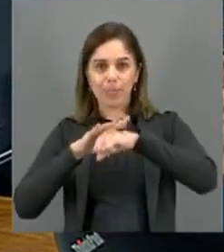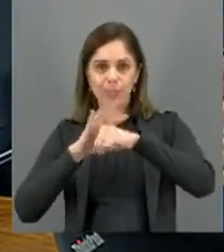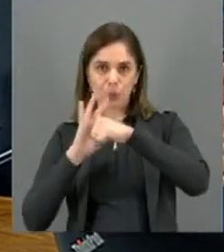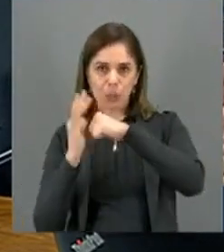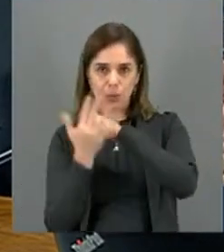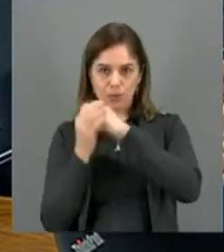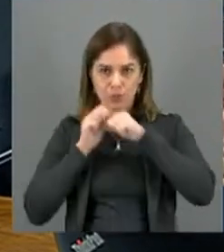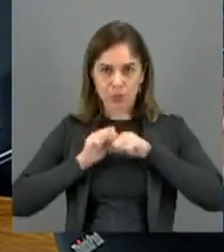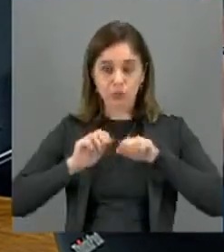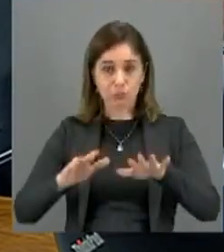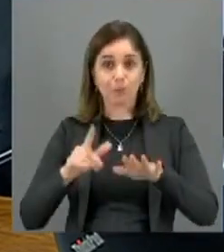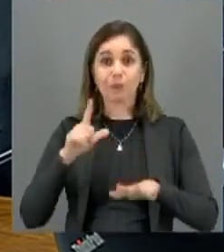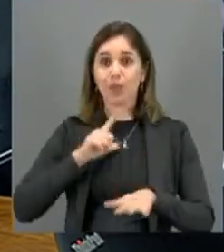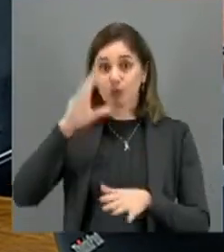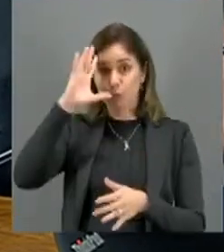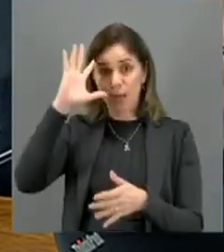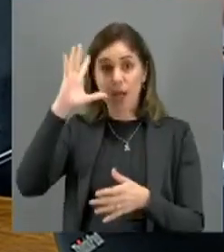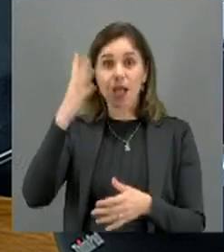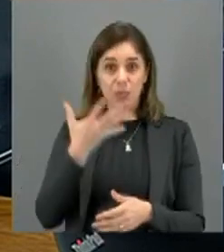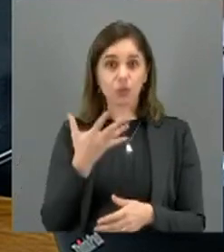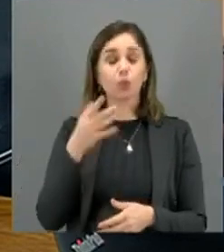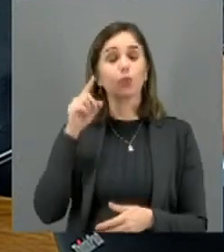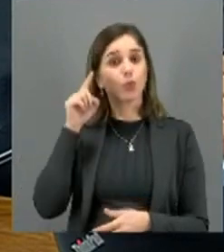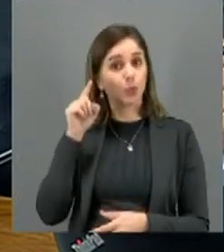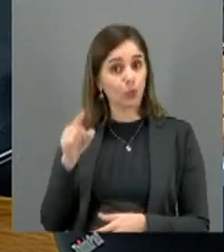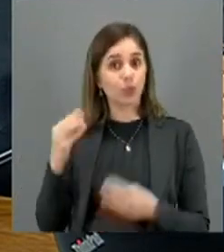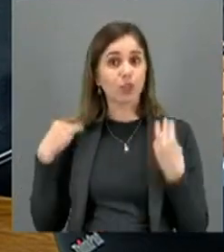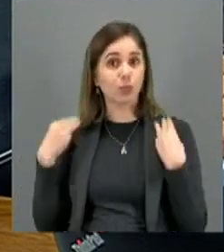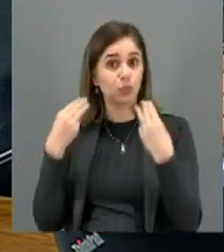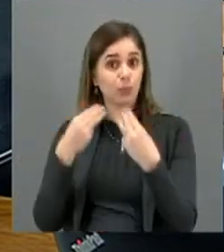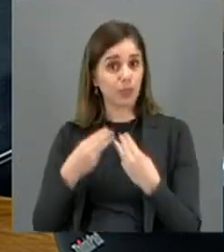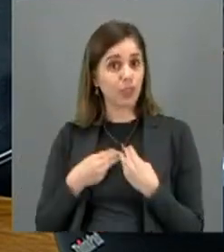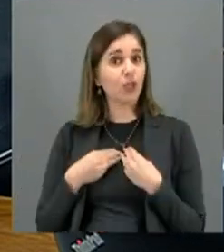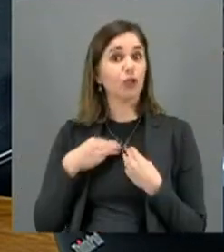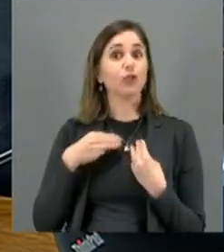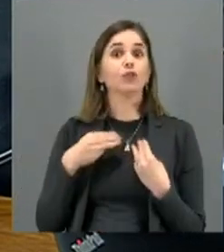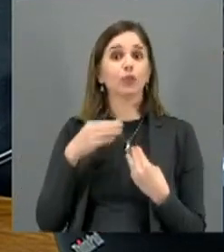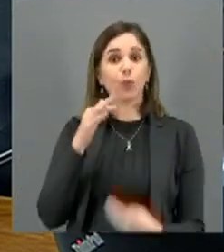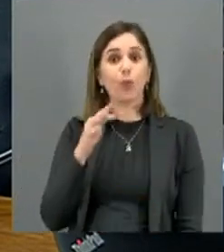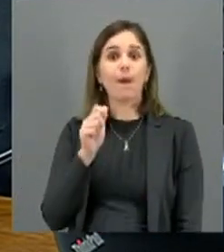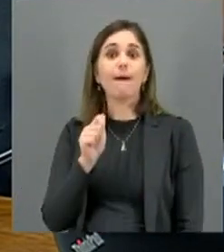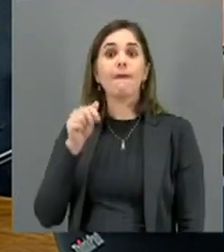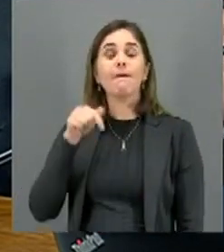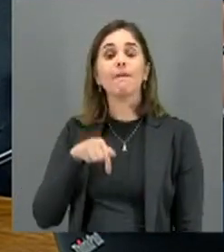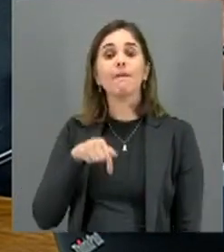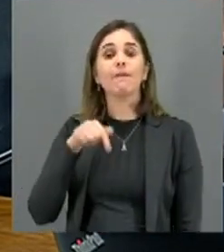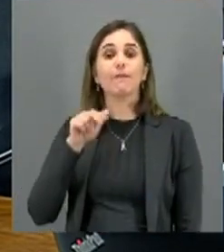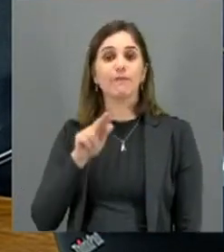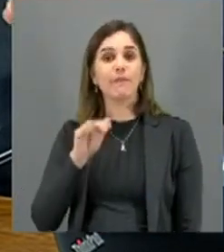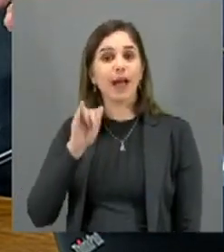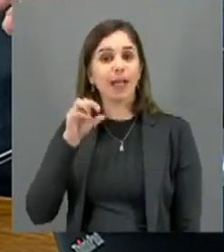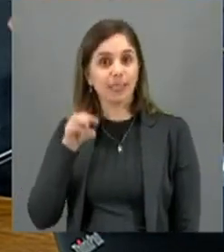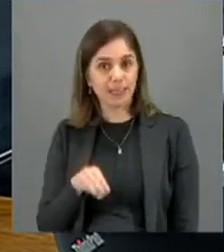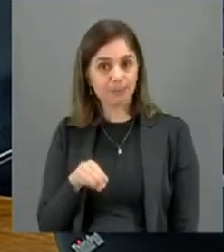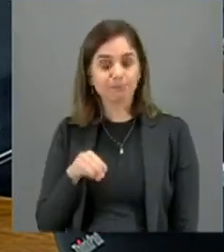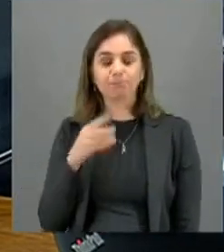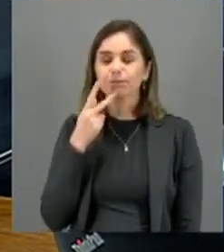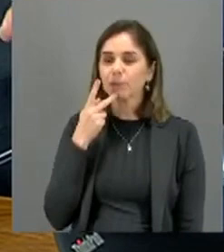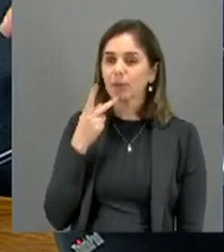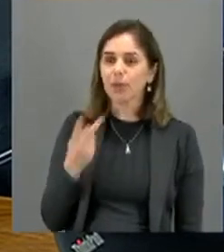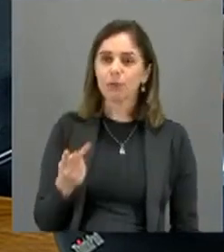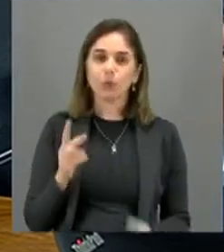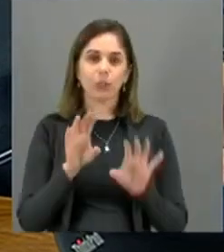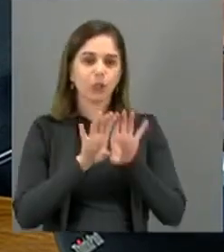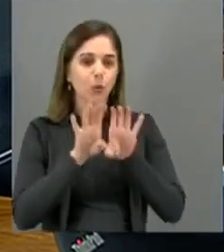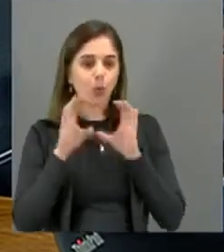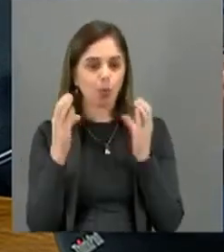Tribunal Federal, aliás, do eminente ministro Edson Fachin, que impede que determinadas comunidades subnormais, as comunidades